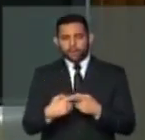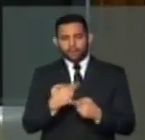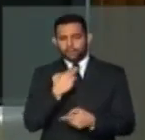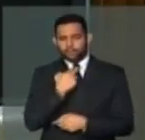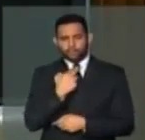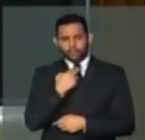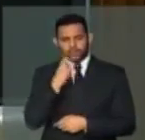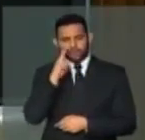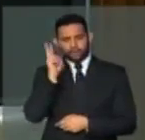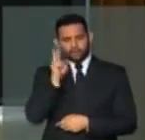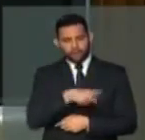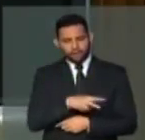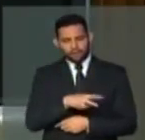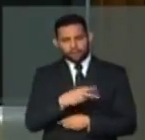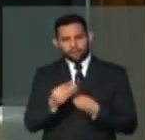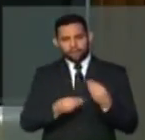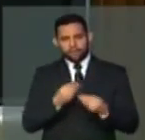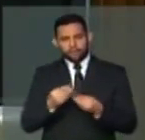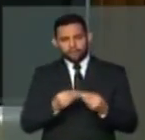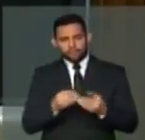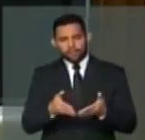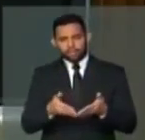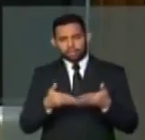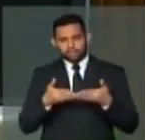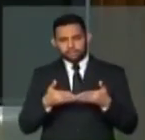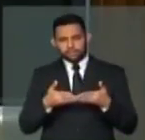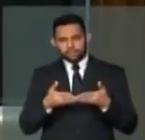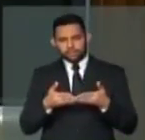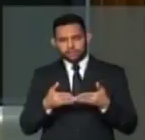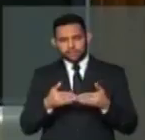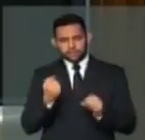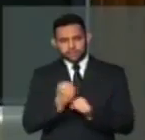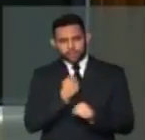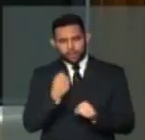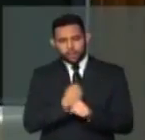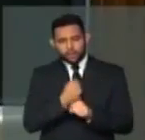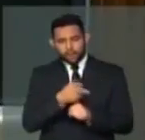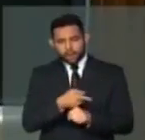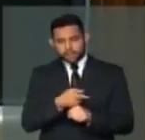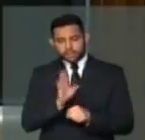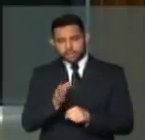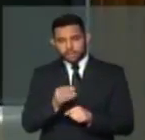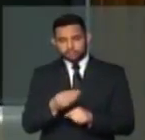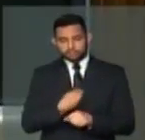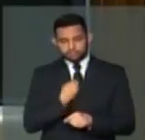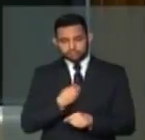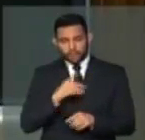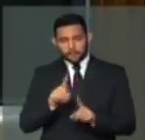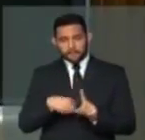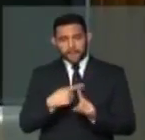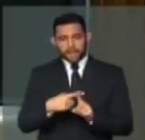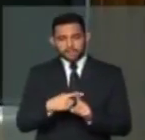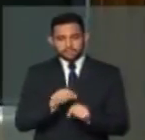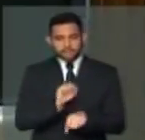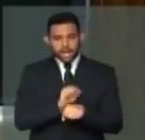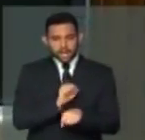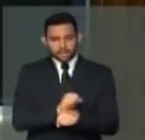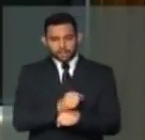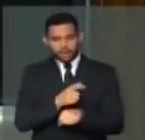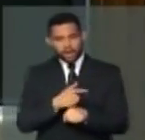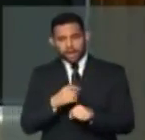pode se olhar como atender essas obras que praticamente já estão mais da metade